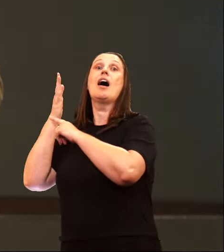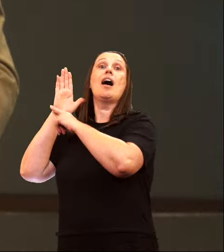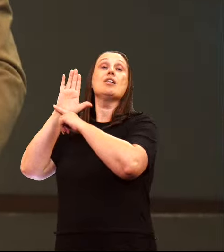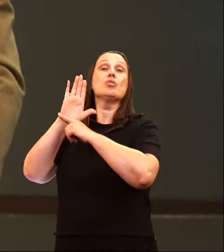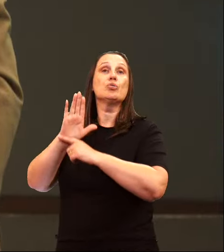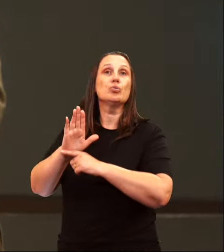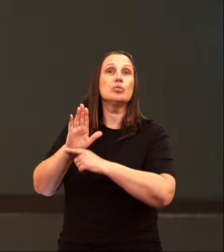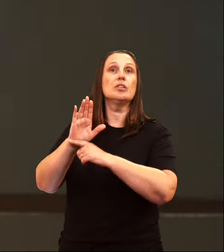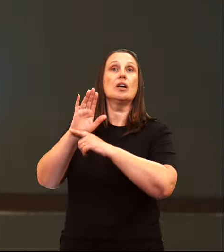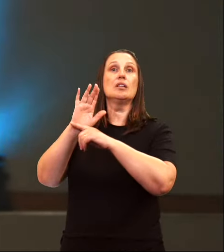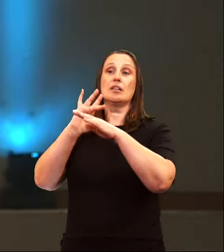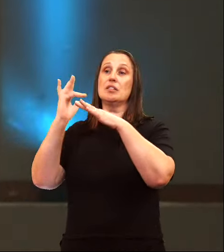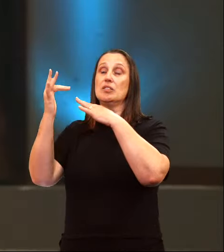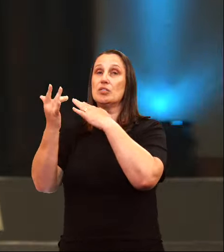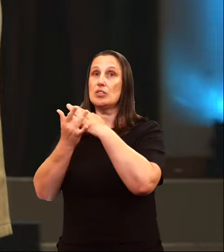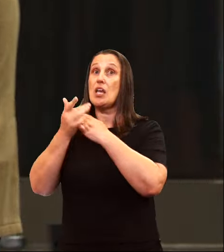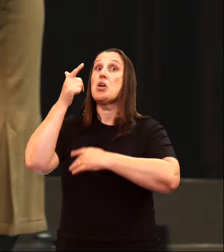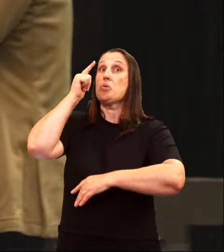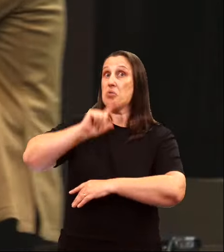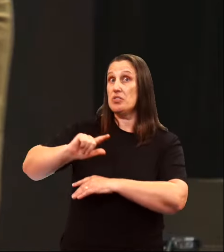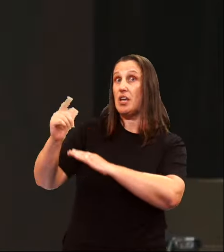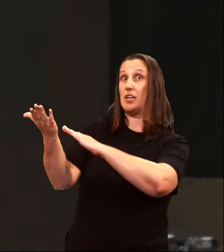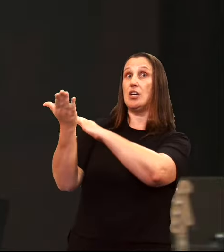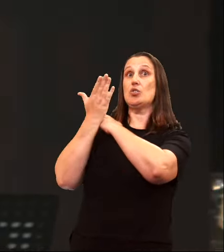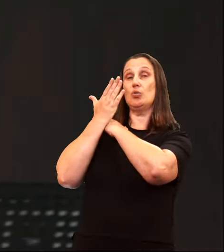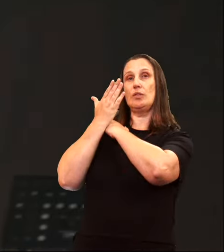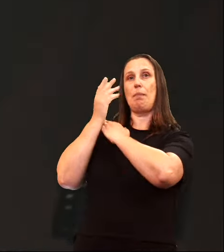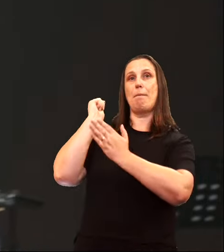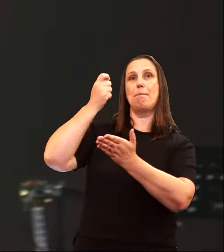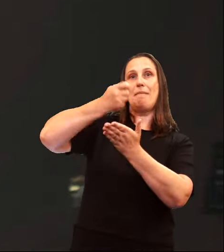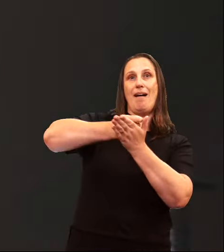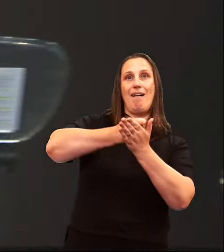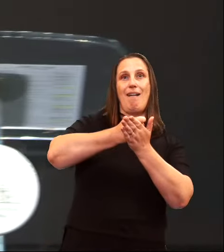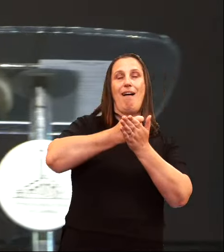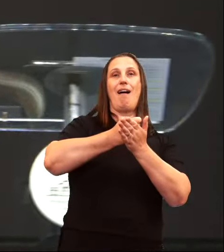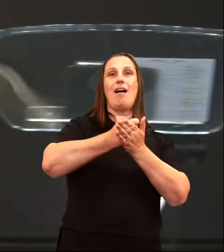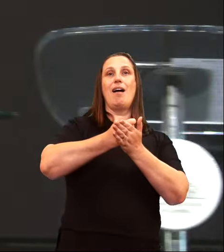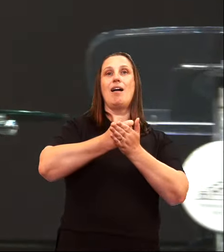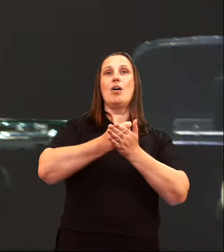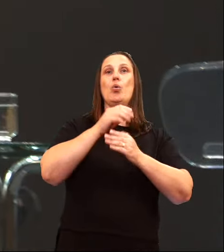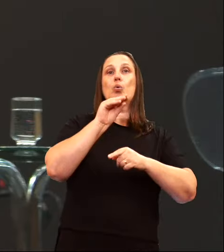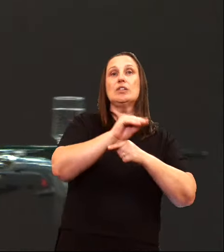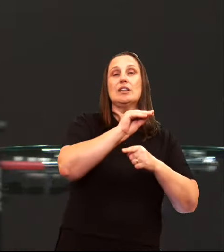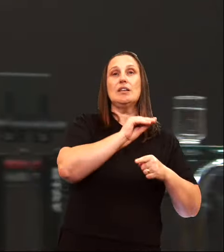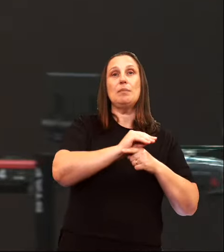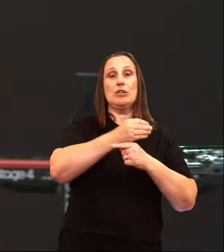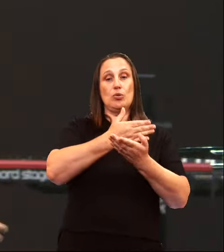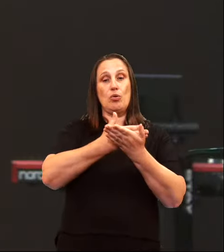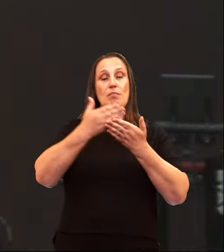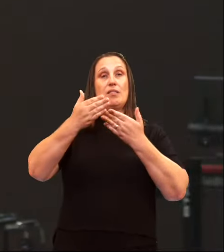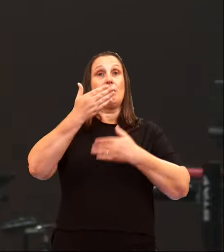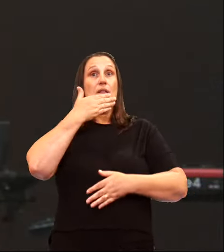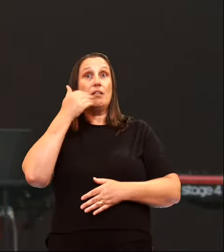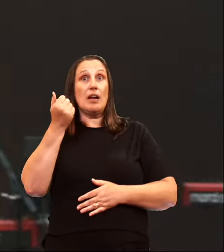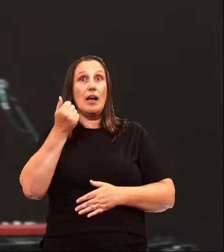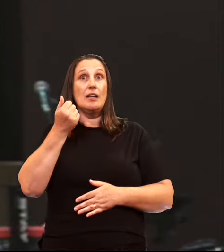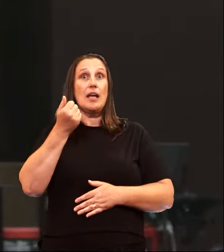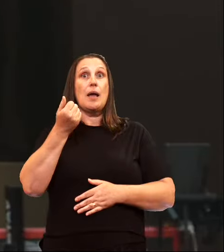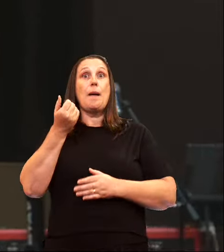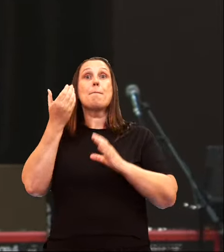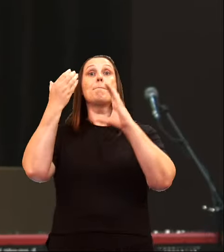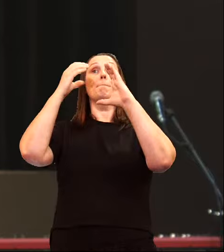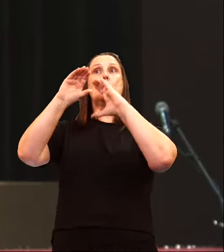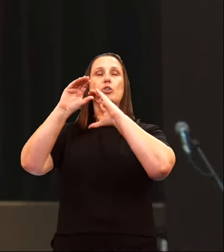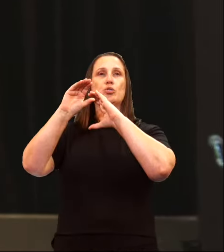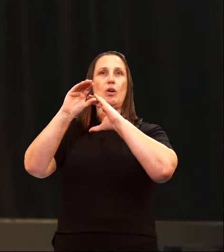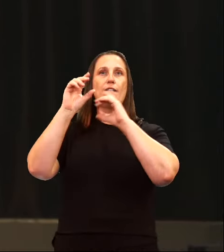ajudar. Aí ela consegue com a ajuda pagar um tratamento e começa a melhorar. Aí ela posta uma foto bonita. Um